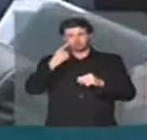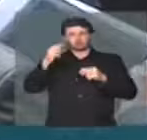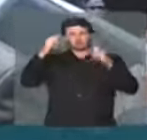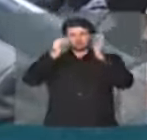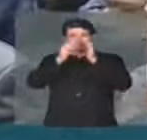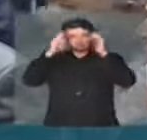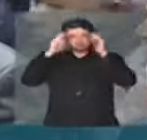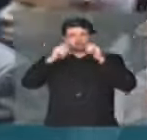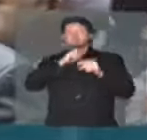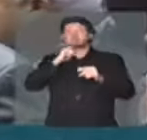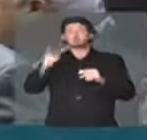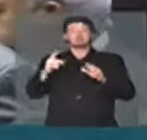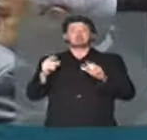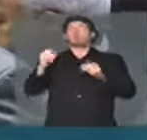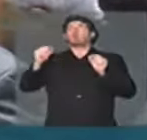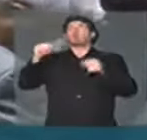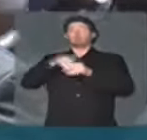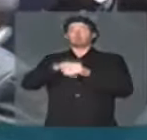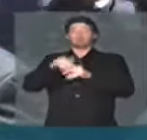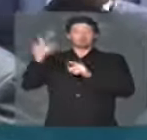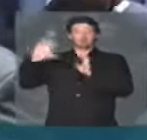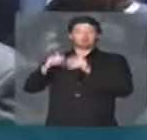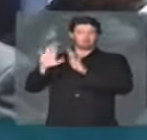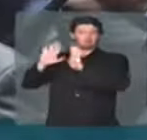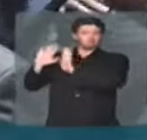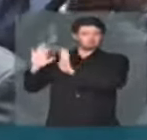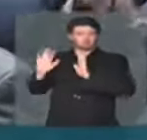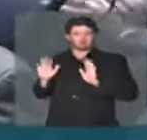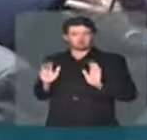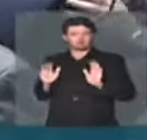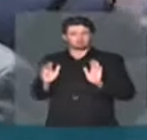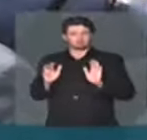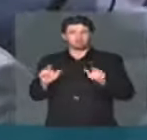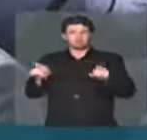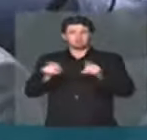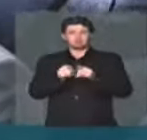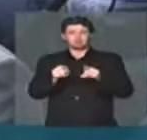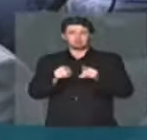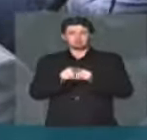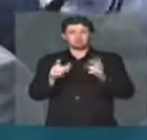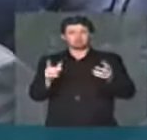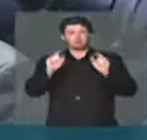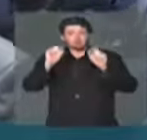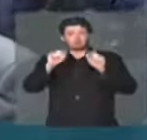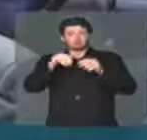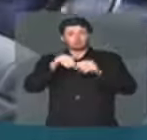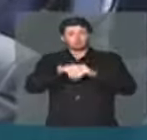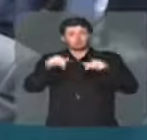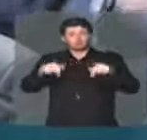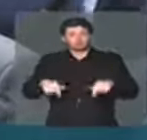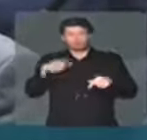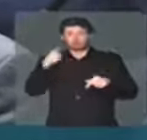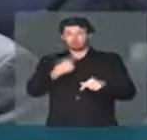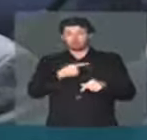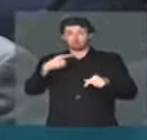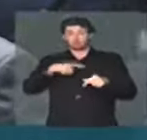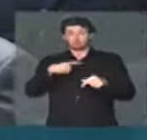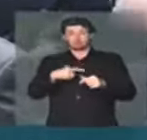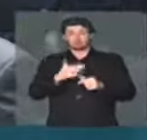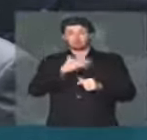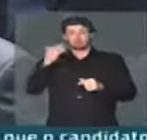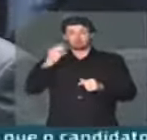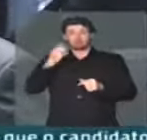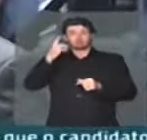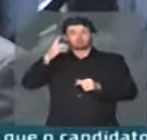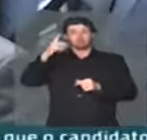menos um desrespeito ao mérito da matéria que votou da comissão e também ao mérito do que estava votando. Hoje nós tivemos o falecimento